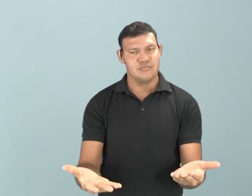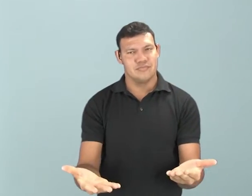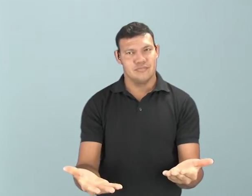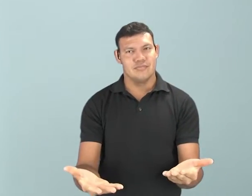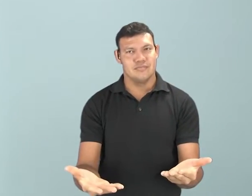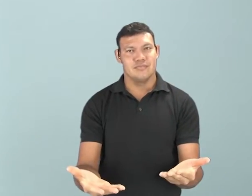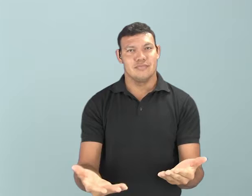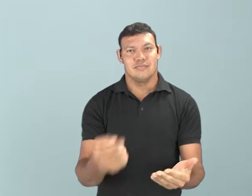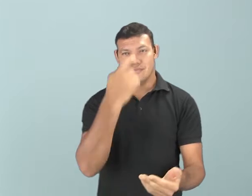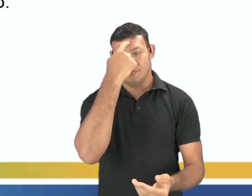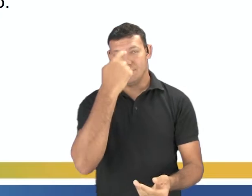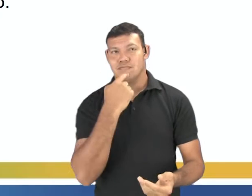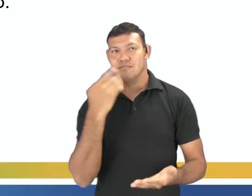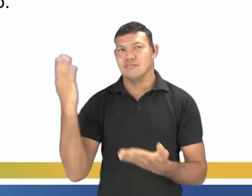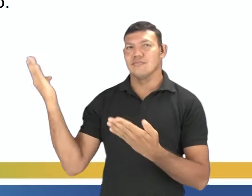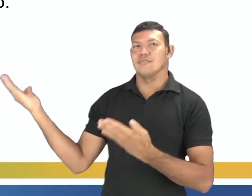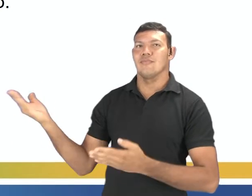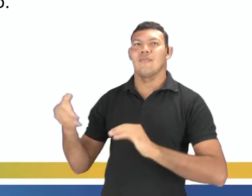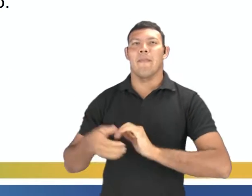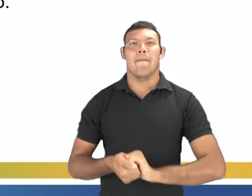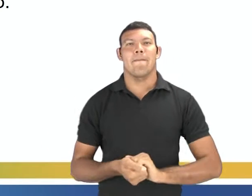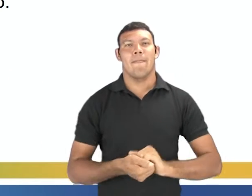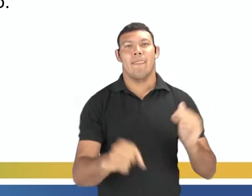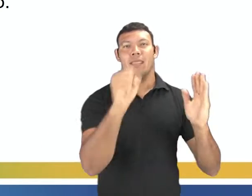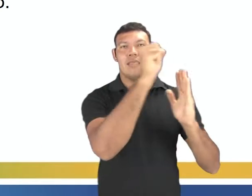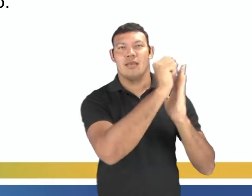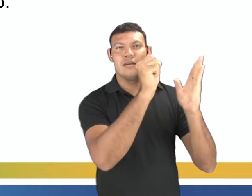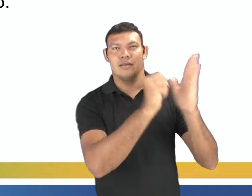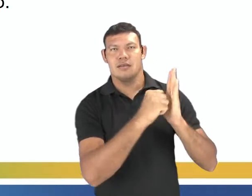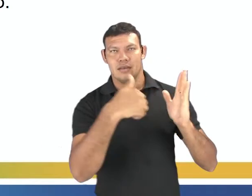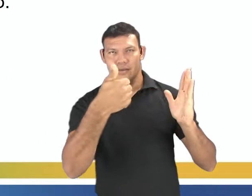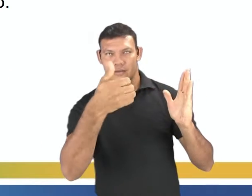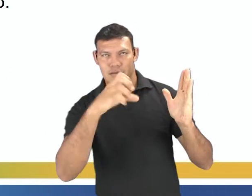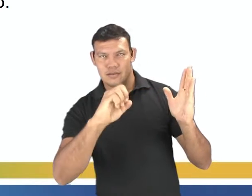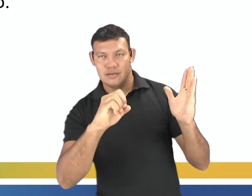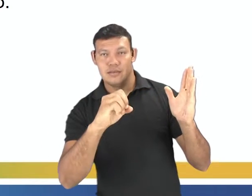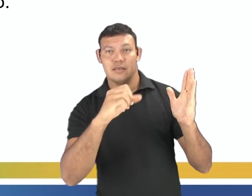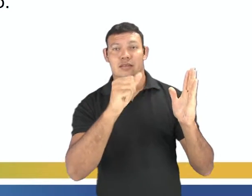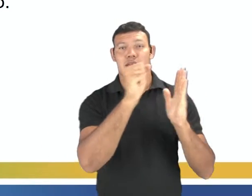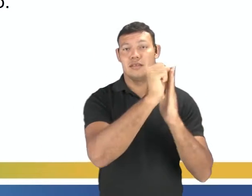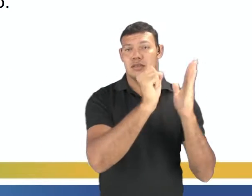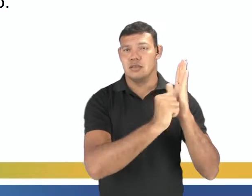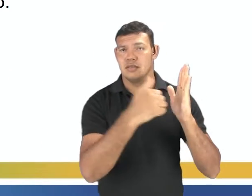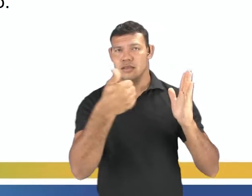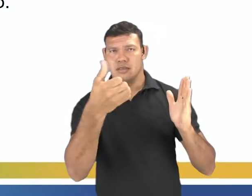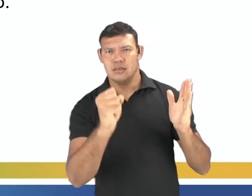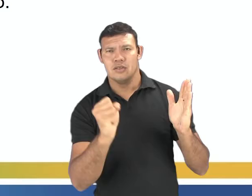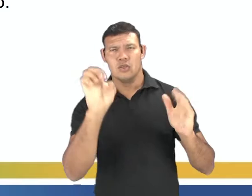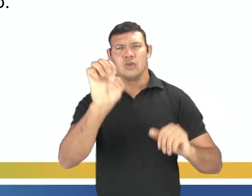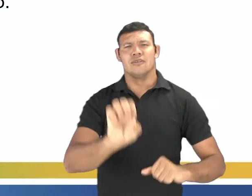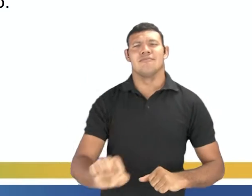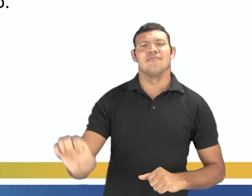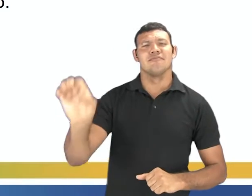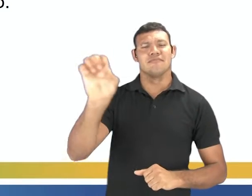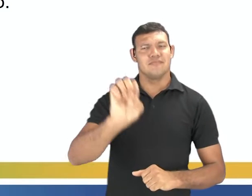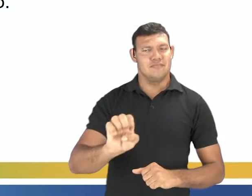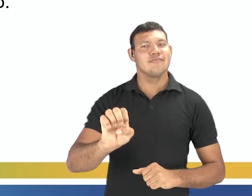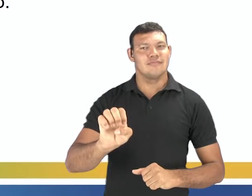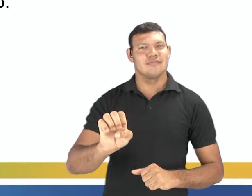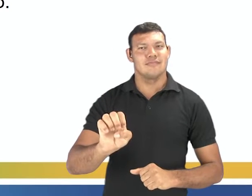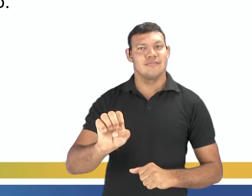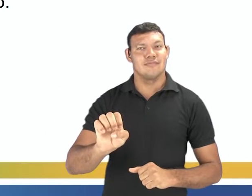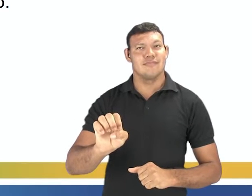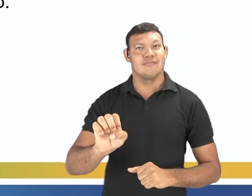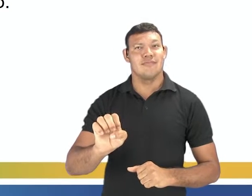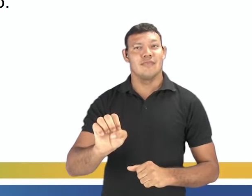as primeiras imagens. Então, a partir do século XV e XVI, os europeus começaram a